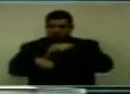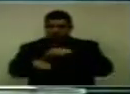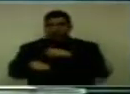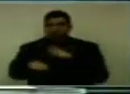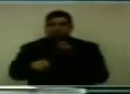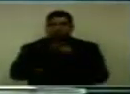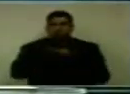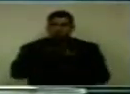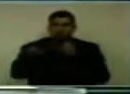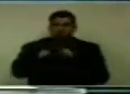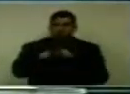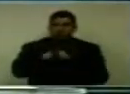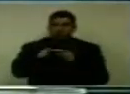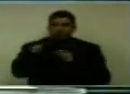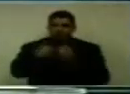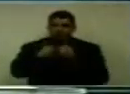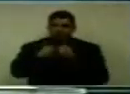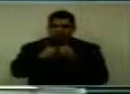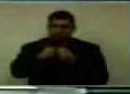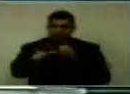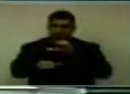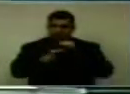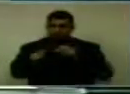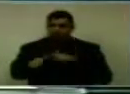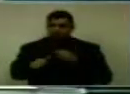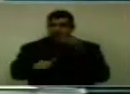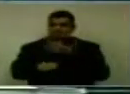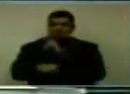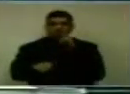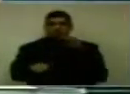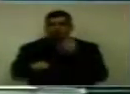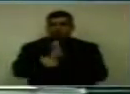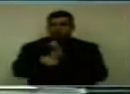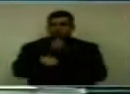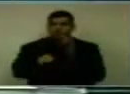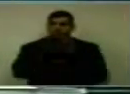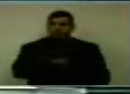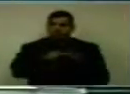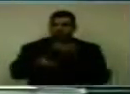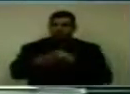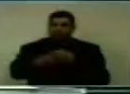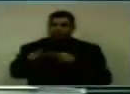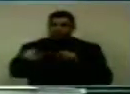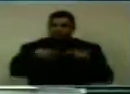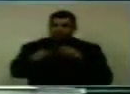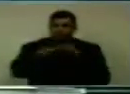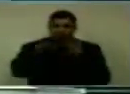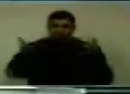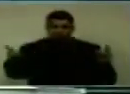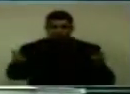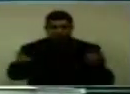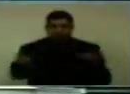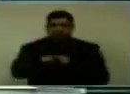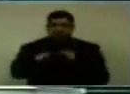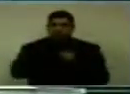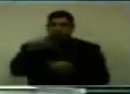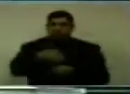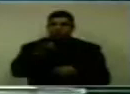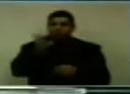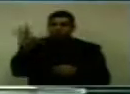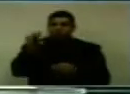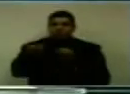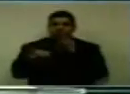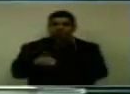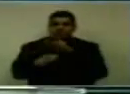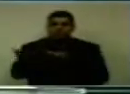e isso serve para transporte intermunicipal no âmbito estadual, isso serve para a geração de energia em âmbito